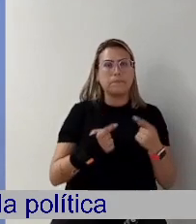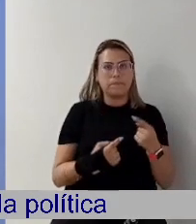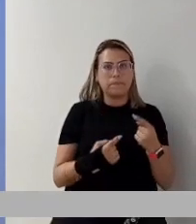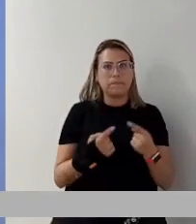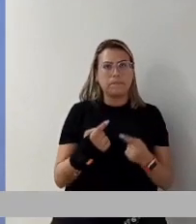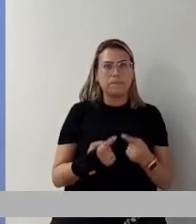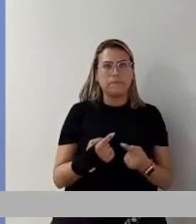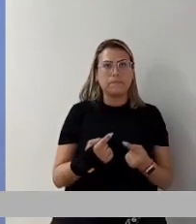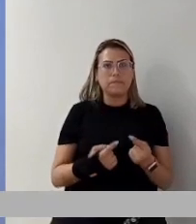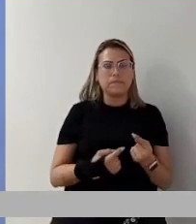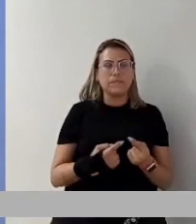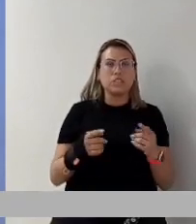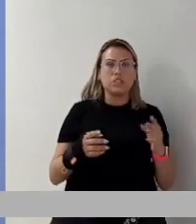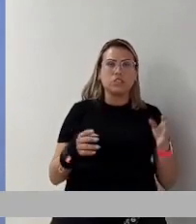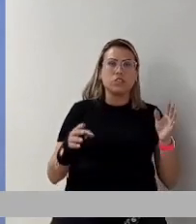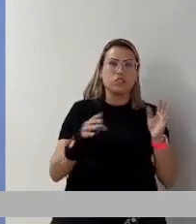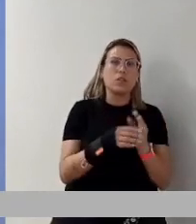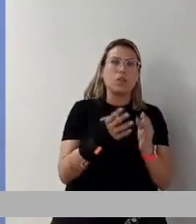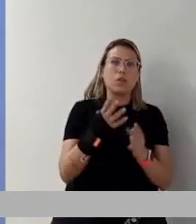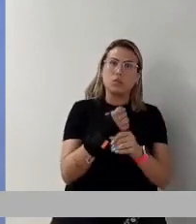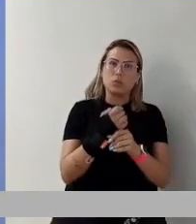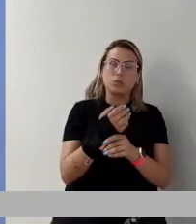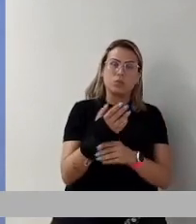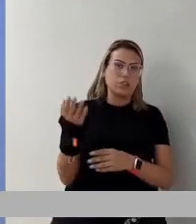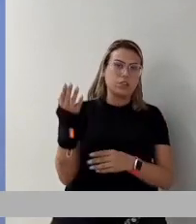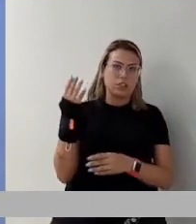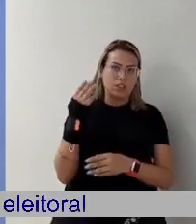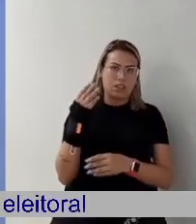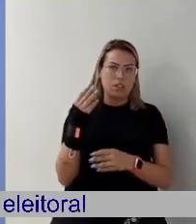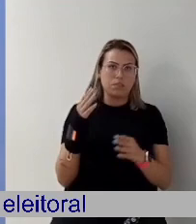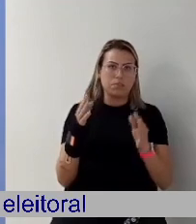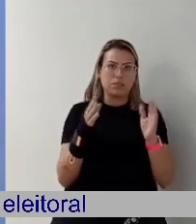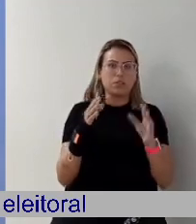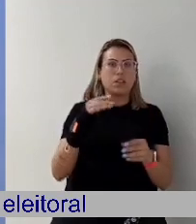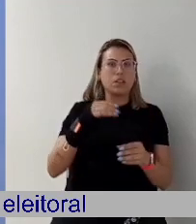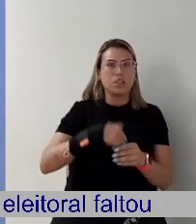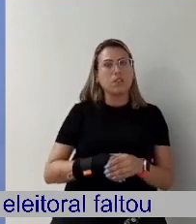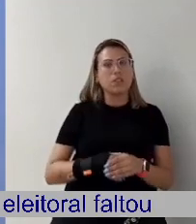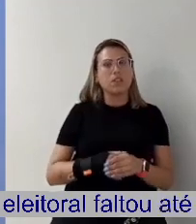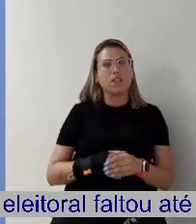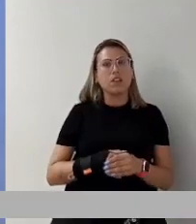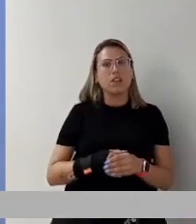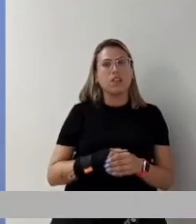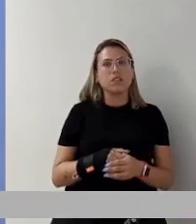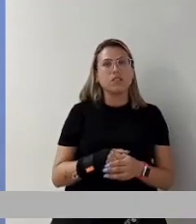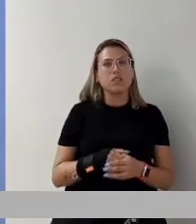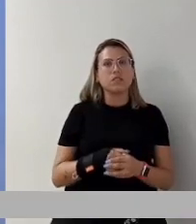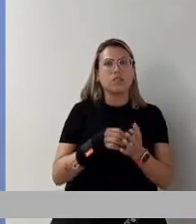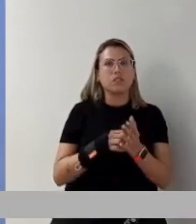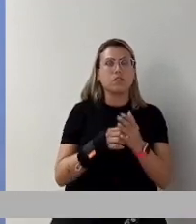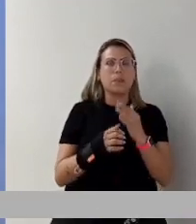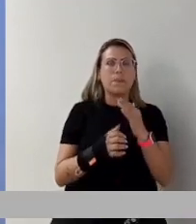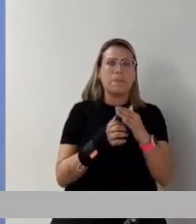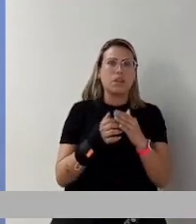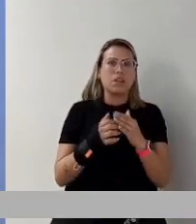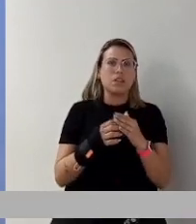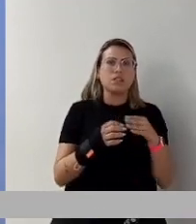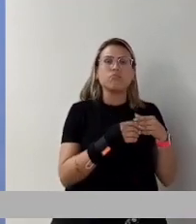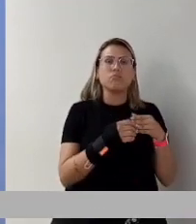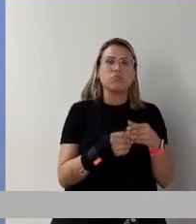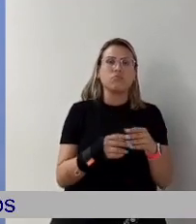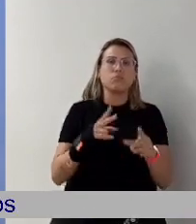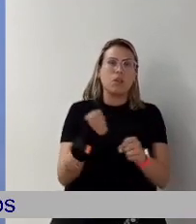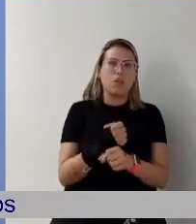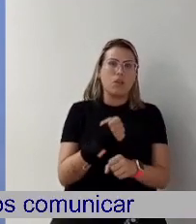chegou a 4 anos atrás né no período eleitoral faltou até a empresa que veio Executar a obra ela nos